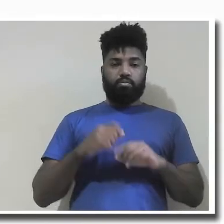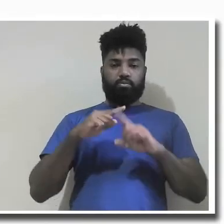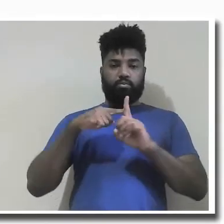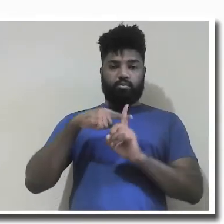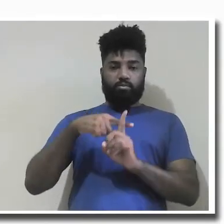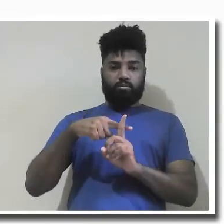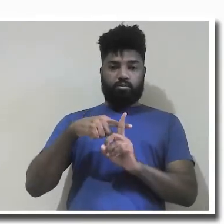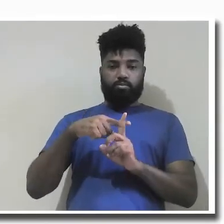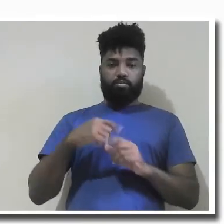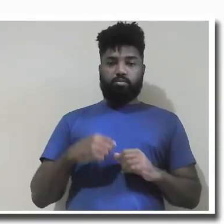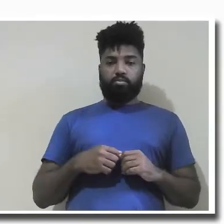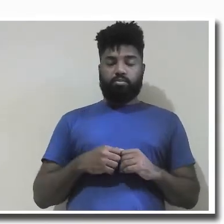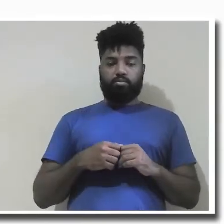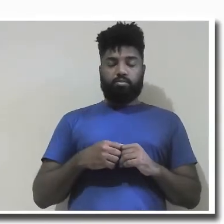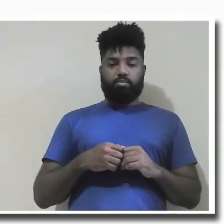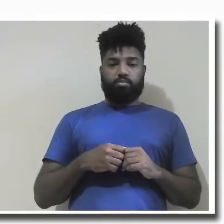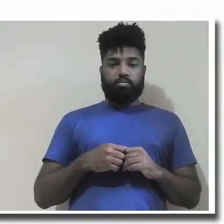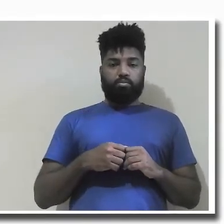mais